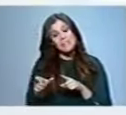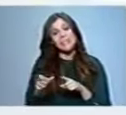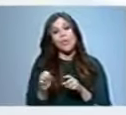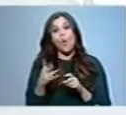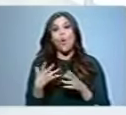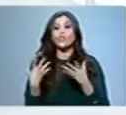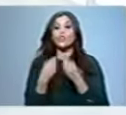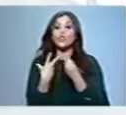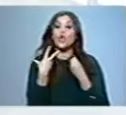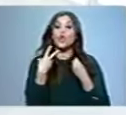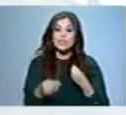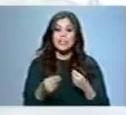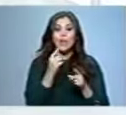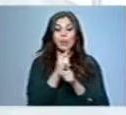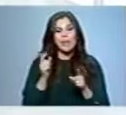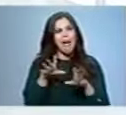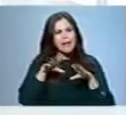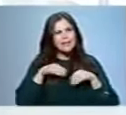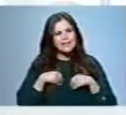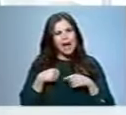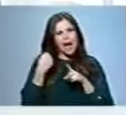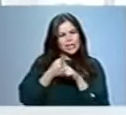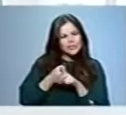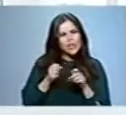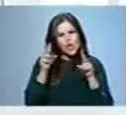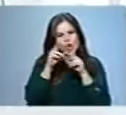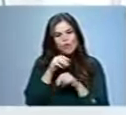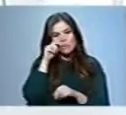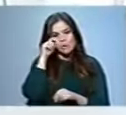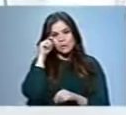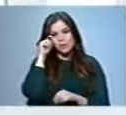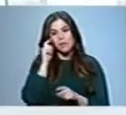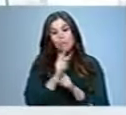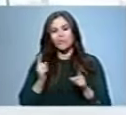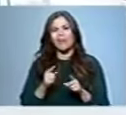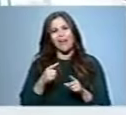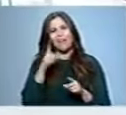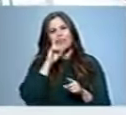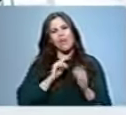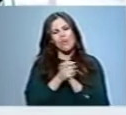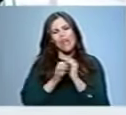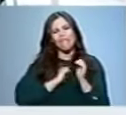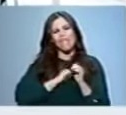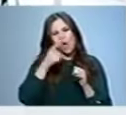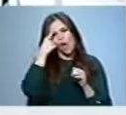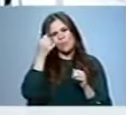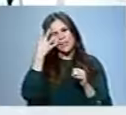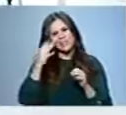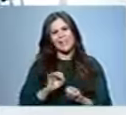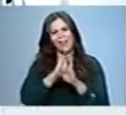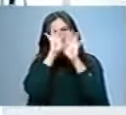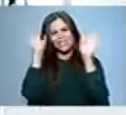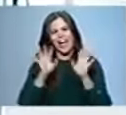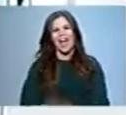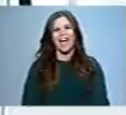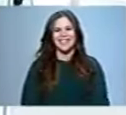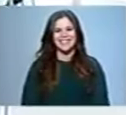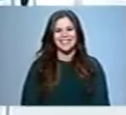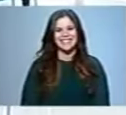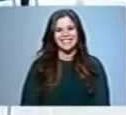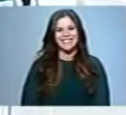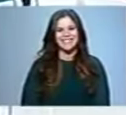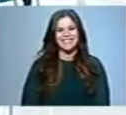Ela compreende contigo, claro, é isso, seja tão aventureira para sendo te acompanhar. Sendo uma aventureira, ela compreende-me, sim, e eu sou um felizardo por isso. Faltava. É o amor!